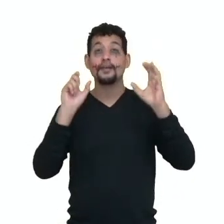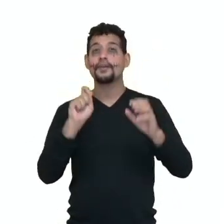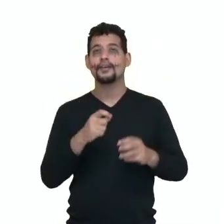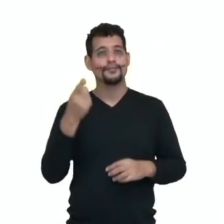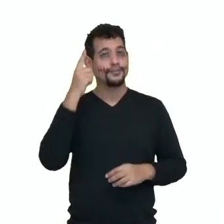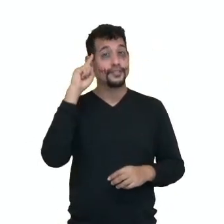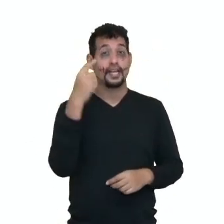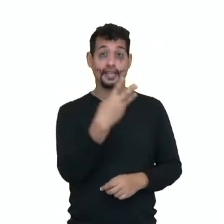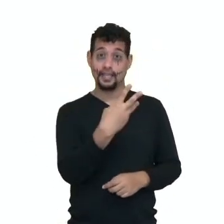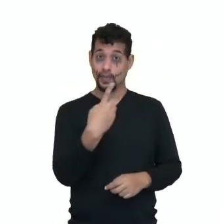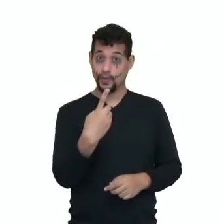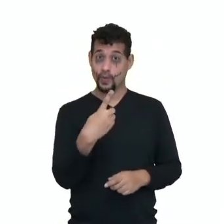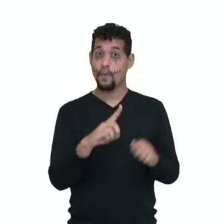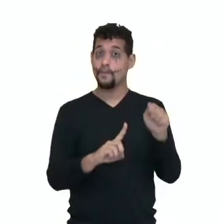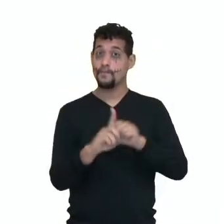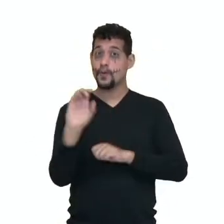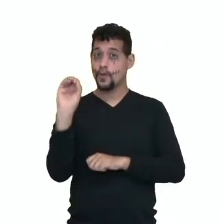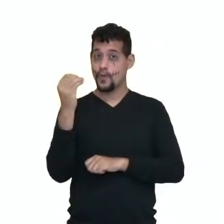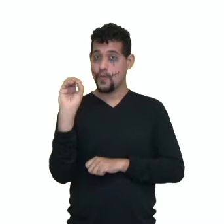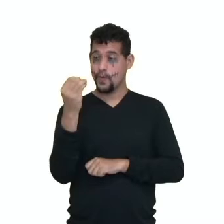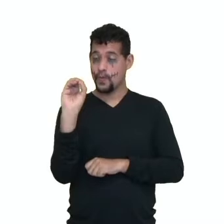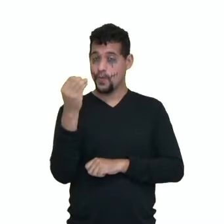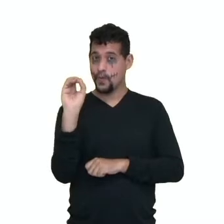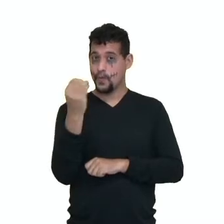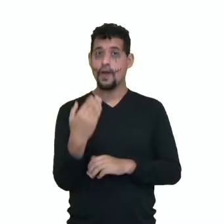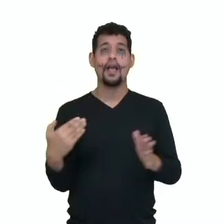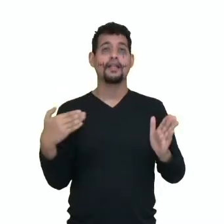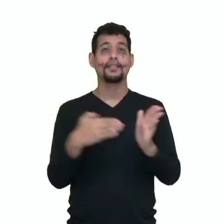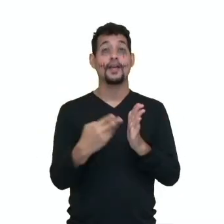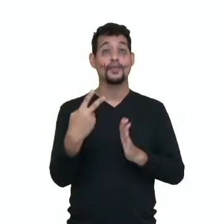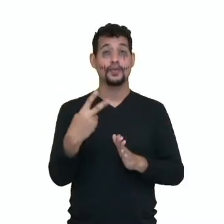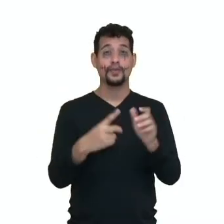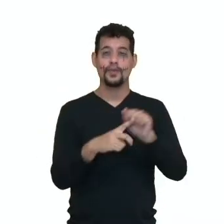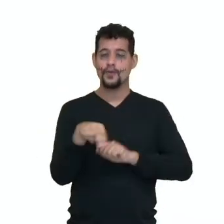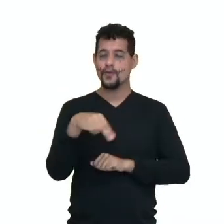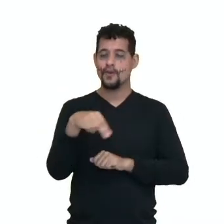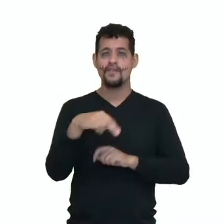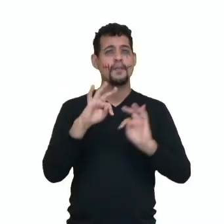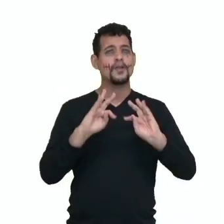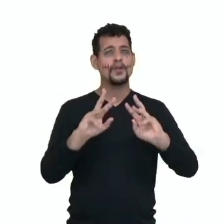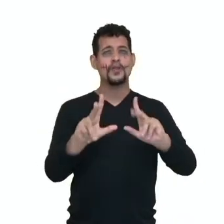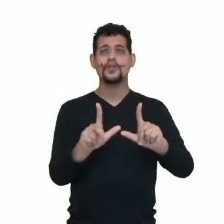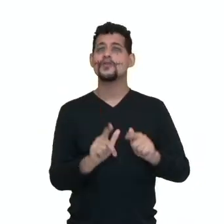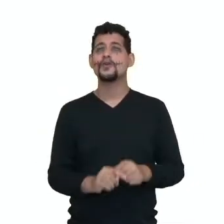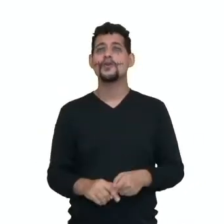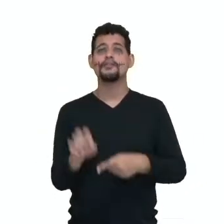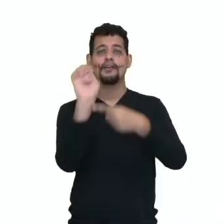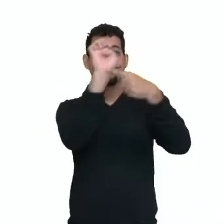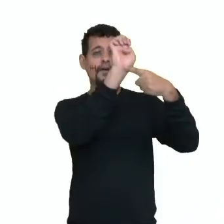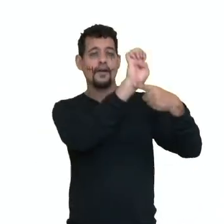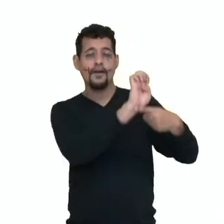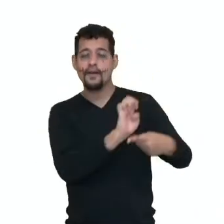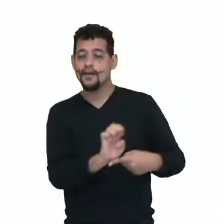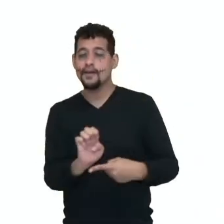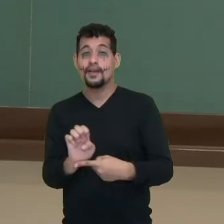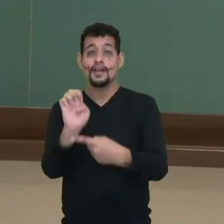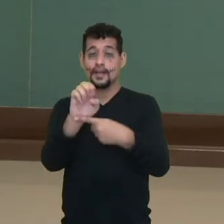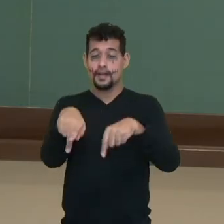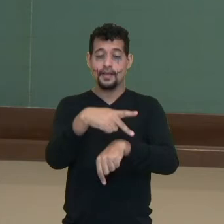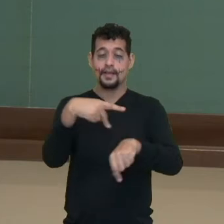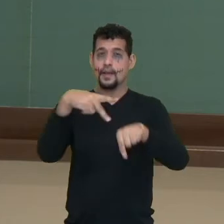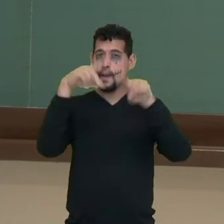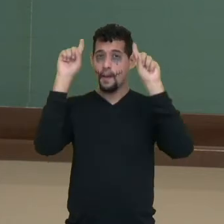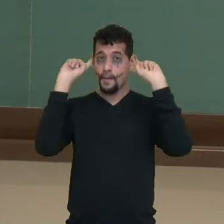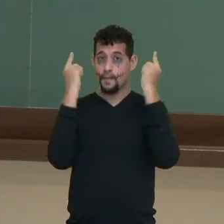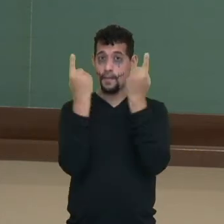los días 31 de octubre a 2 de noviembre en todos los estados mexicanos. Então, é uma festa